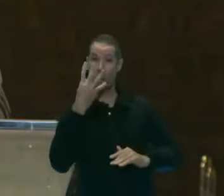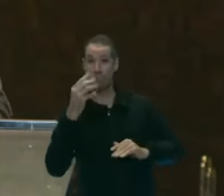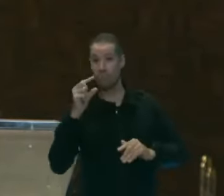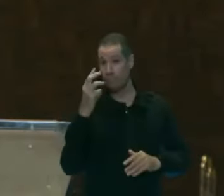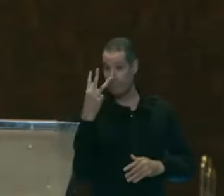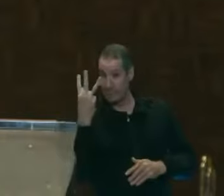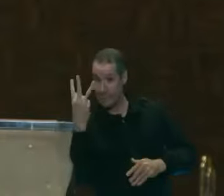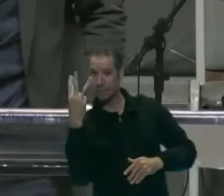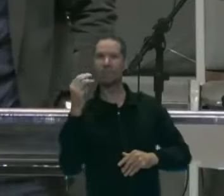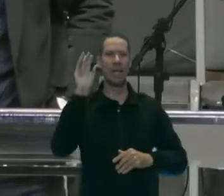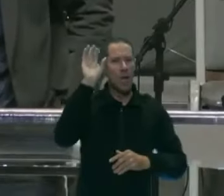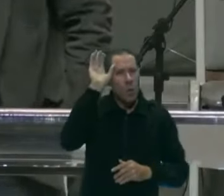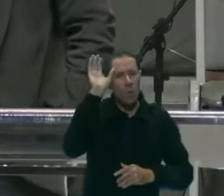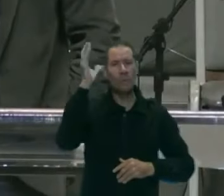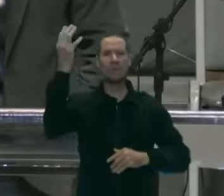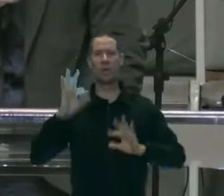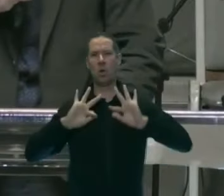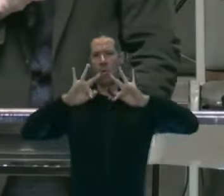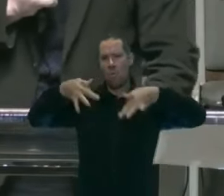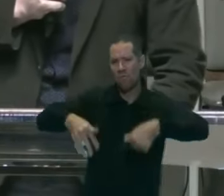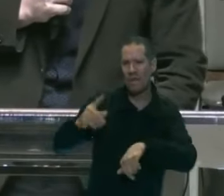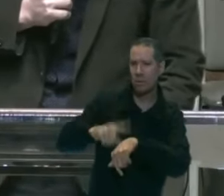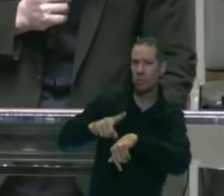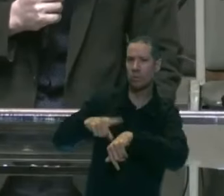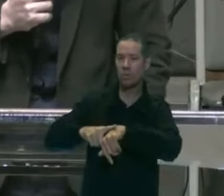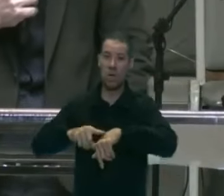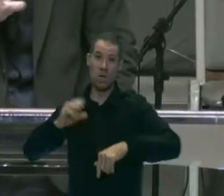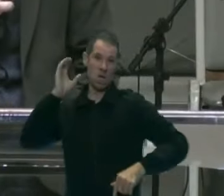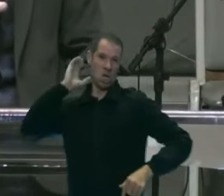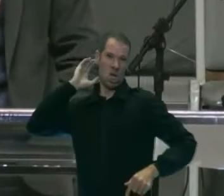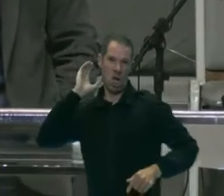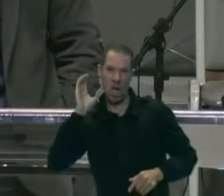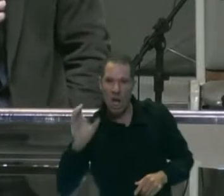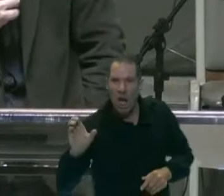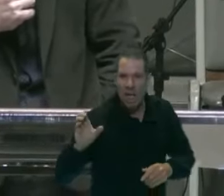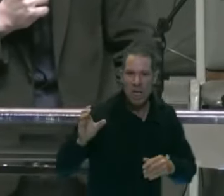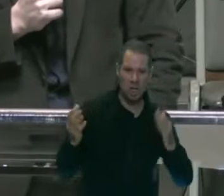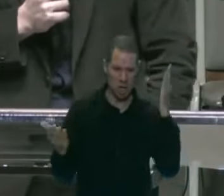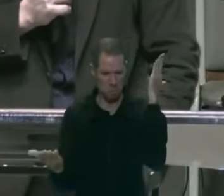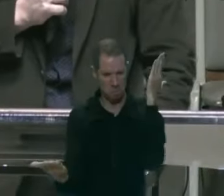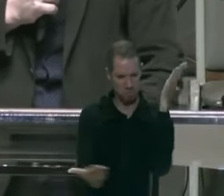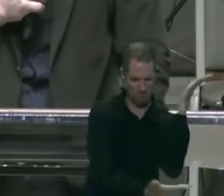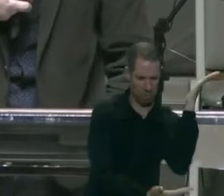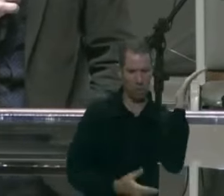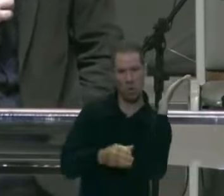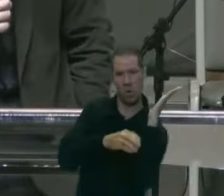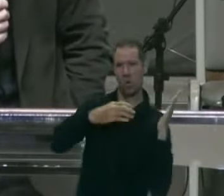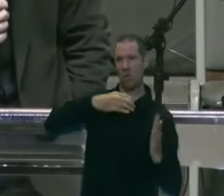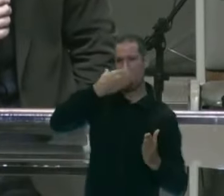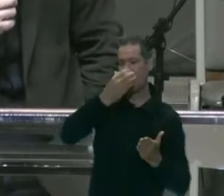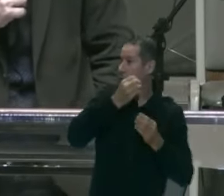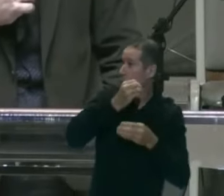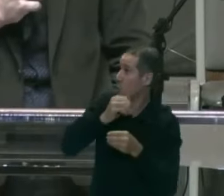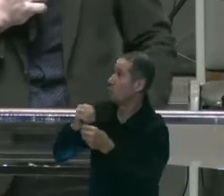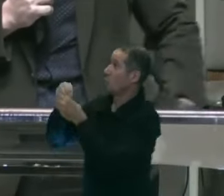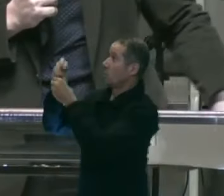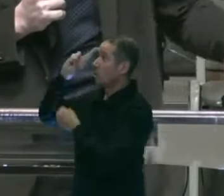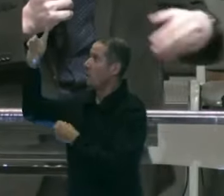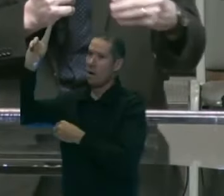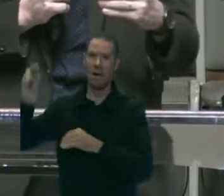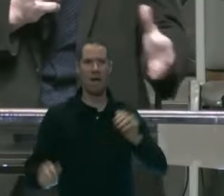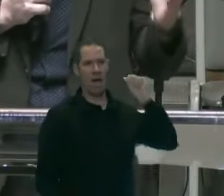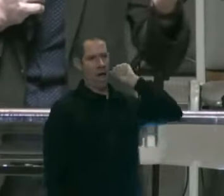assim: aconteceu que no fim de uns tempos trouxe Caim do fruto da terra uma oferta ao Senhor. Abel, por sua vez,